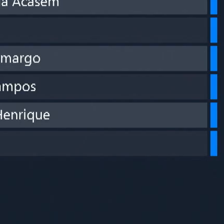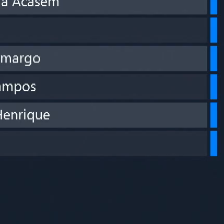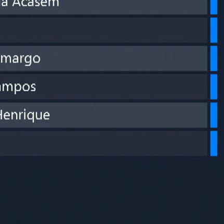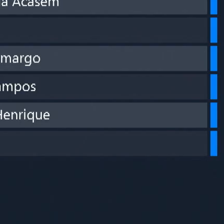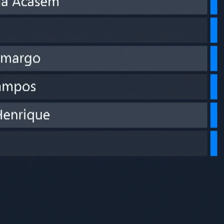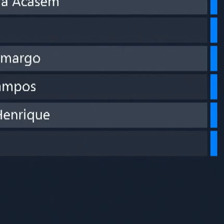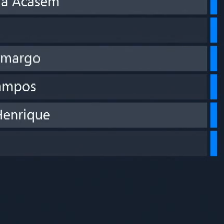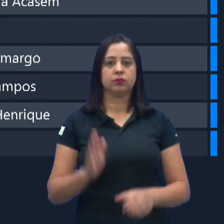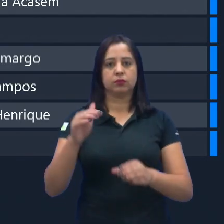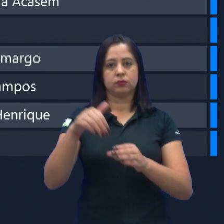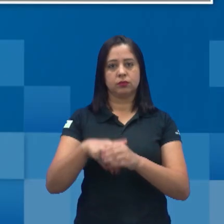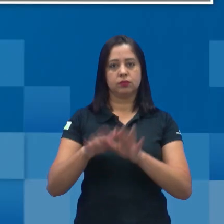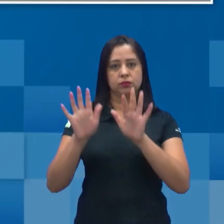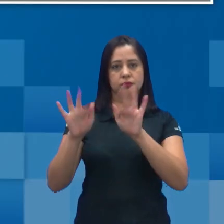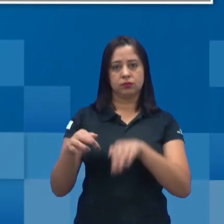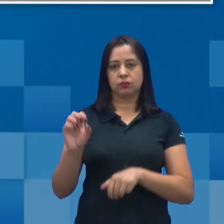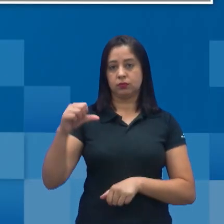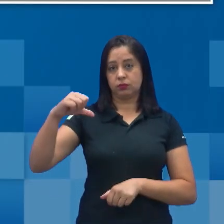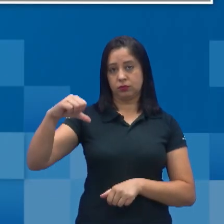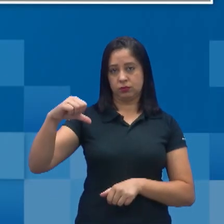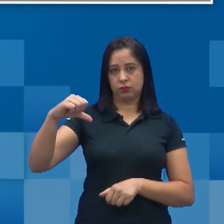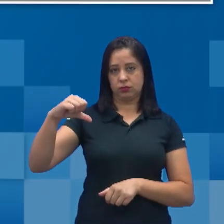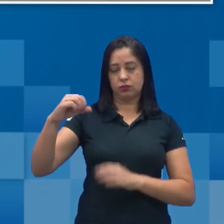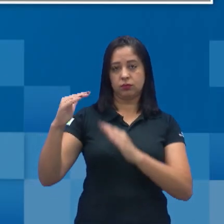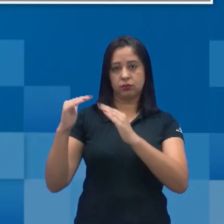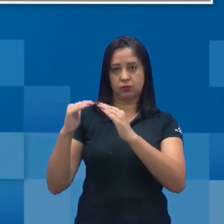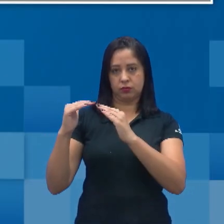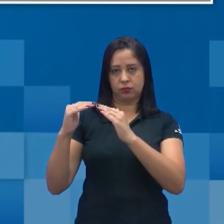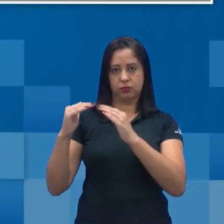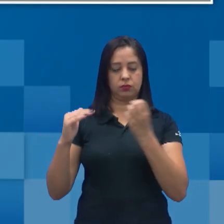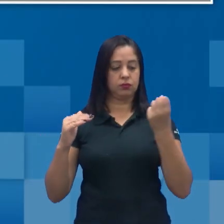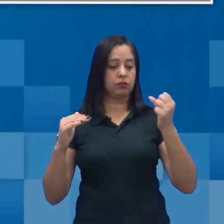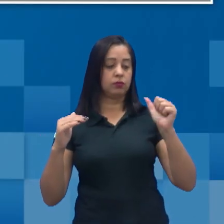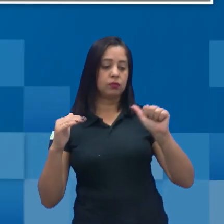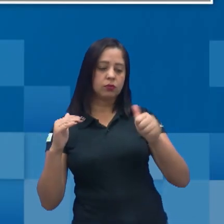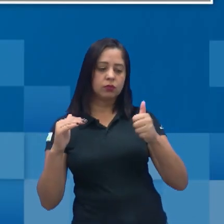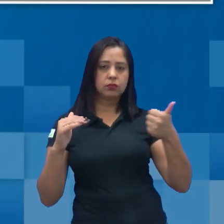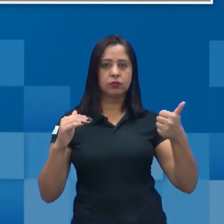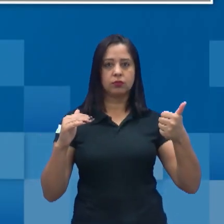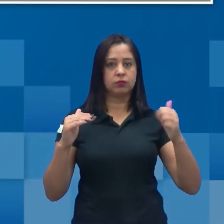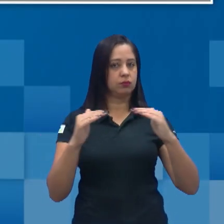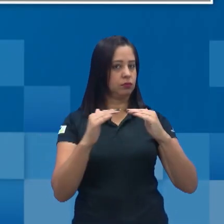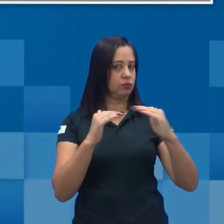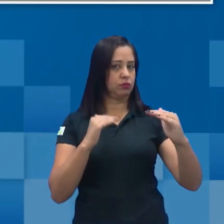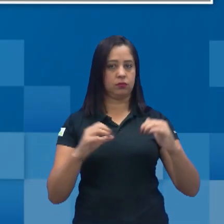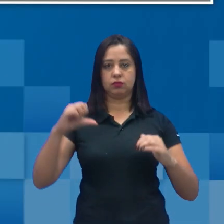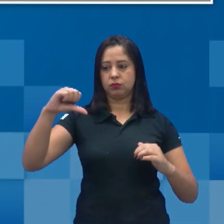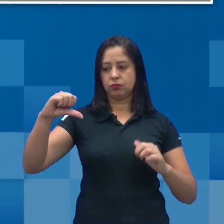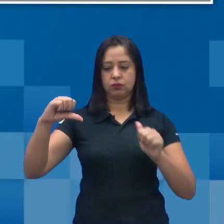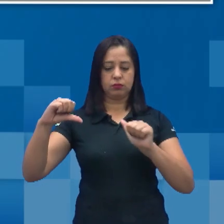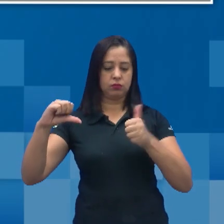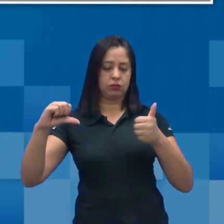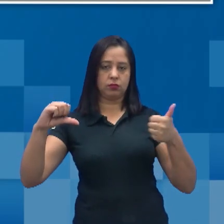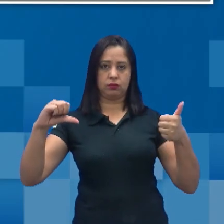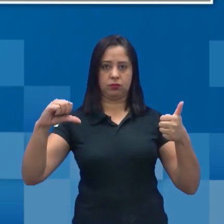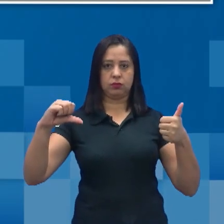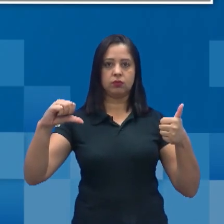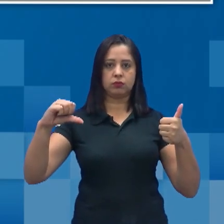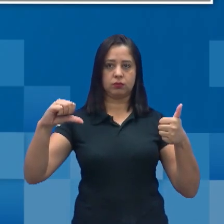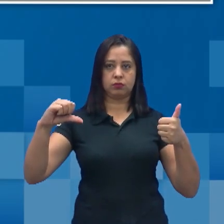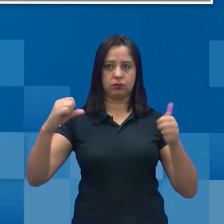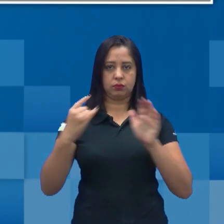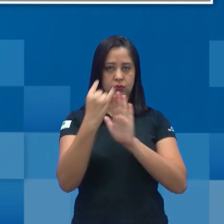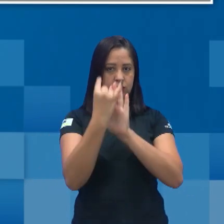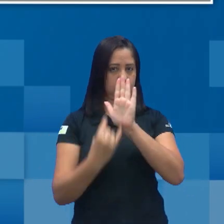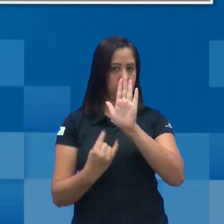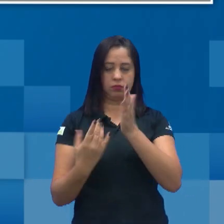Encerrada a votação. 9 votos favoráveis, 11 votos contrários. Com 9 votos favoráveis, 11 votos contrários, o requerimento